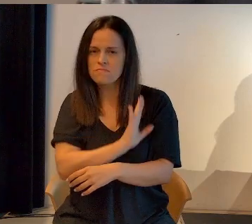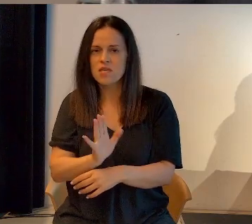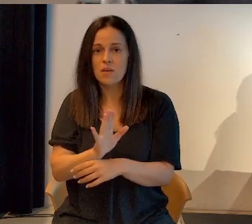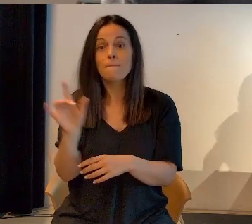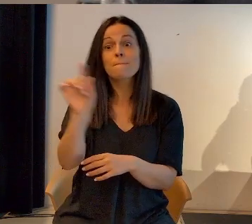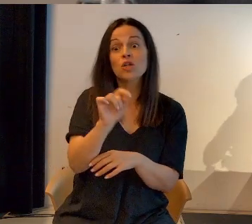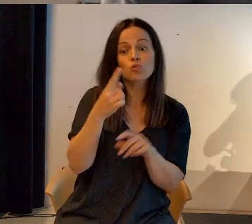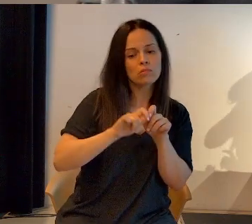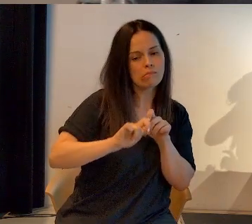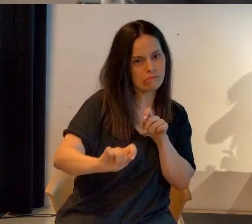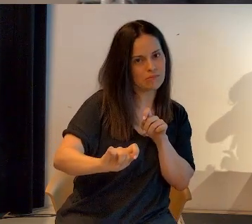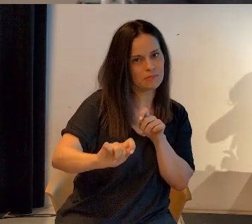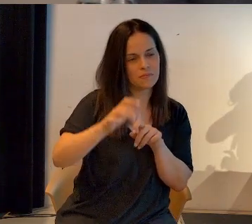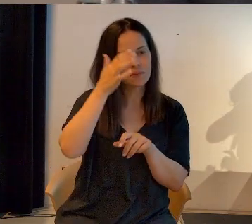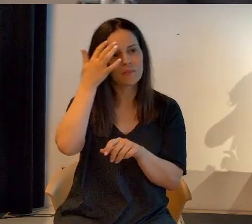Durante o mês.